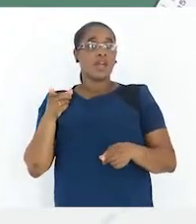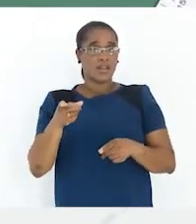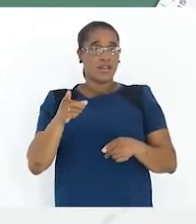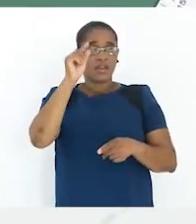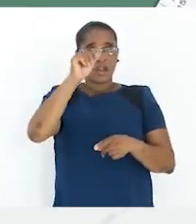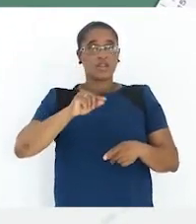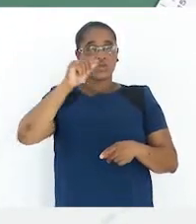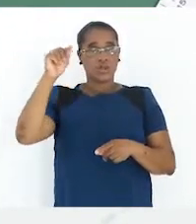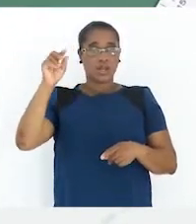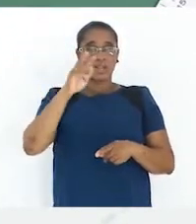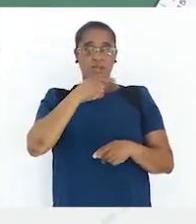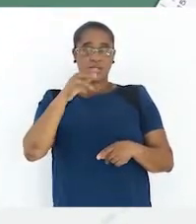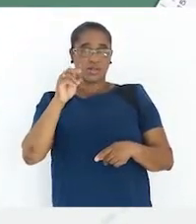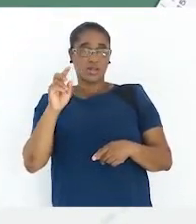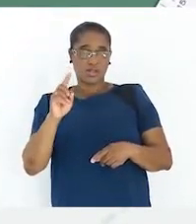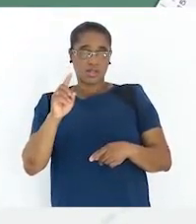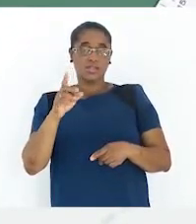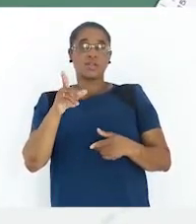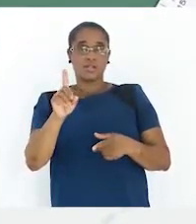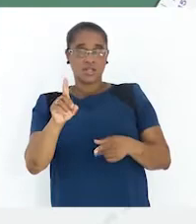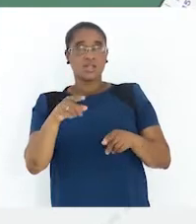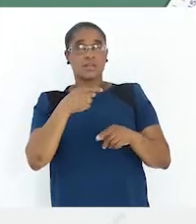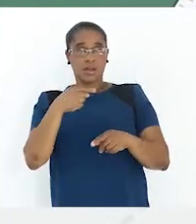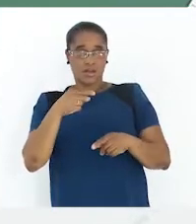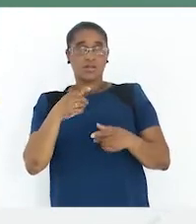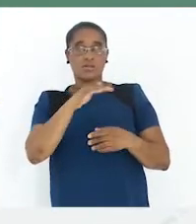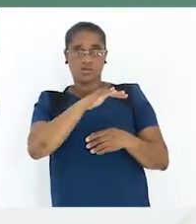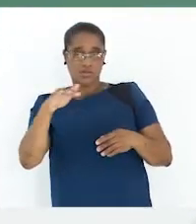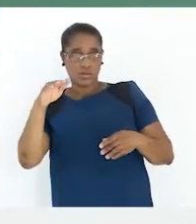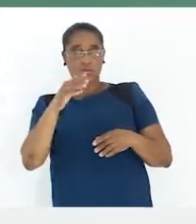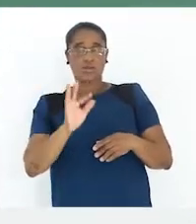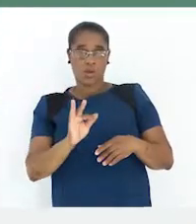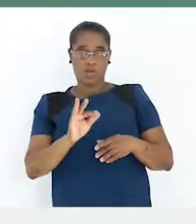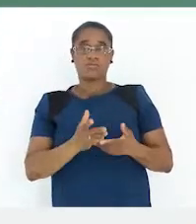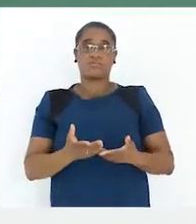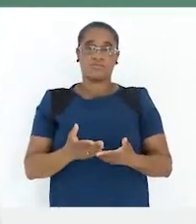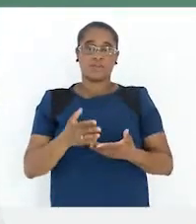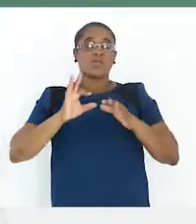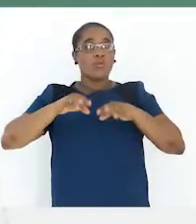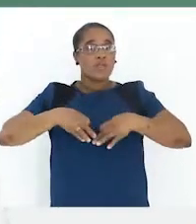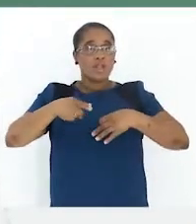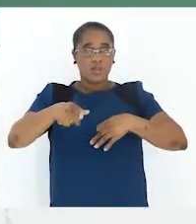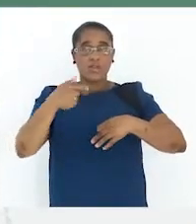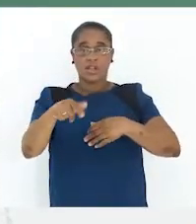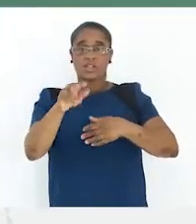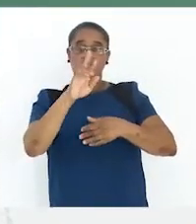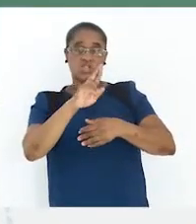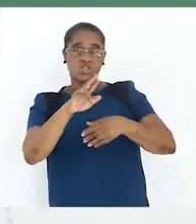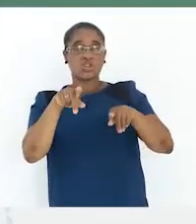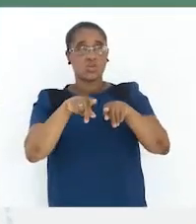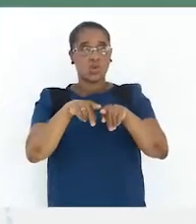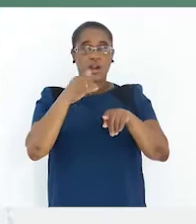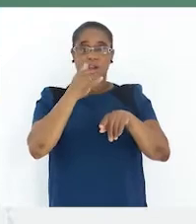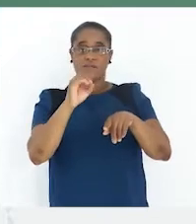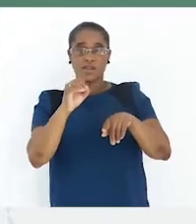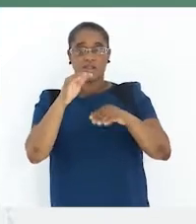quadrada de 36 é 6 menos sobre 4 na mesma. E, finalmente, eu vou ter x é igual a 20 sobre